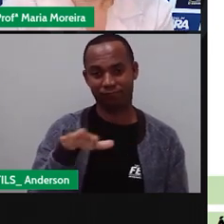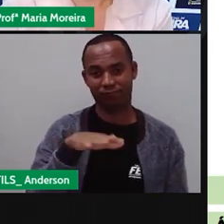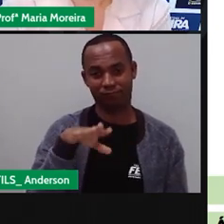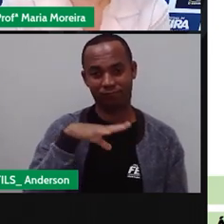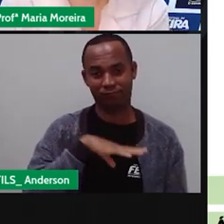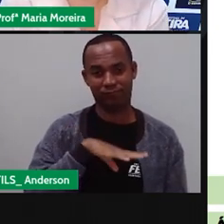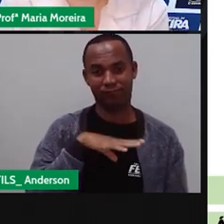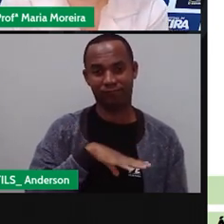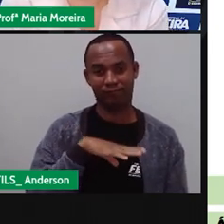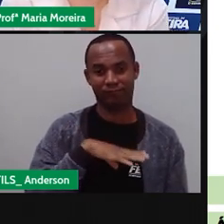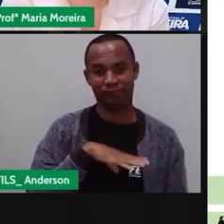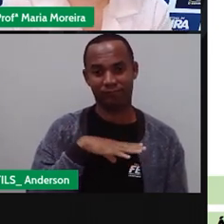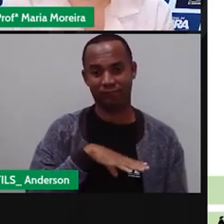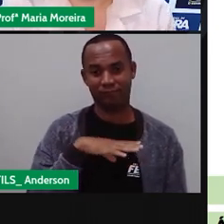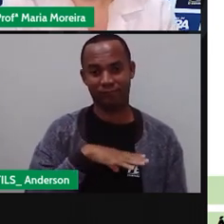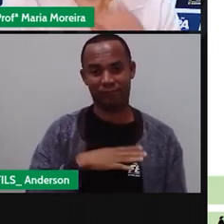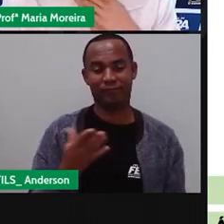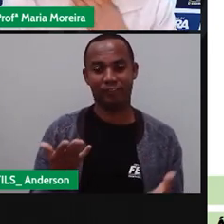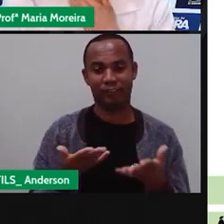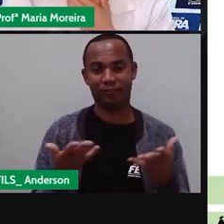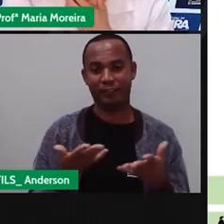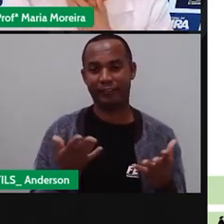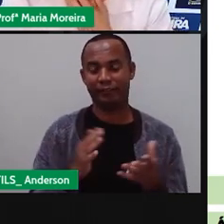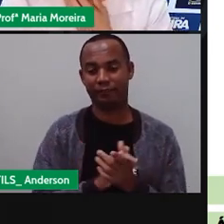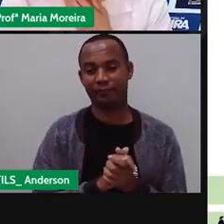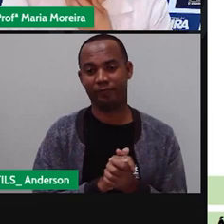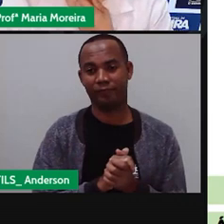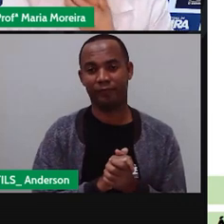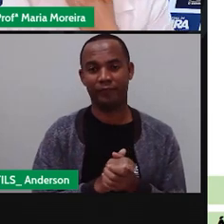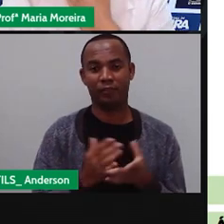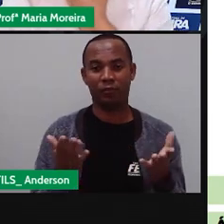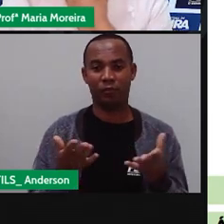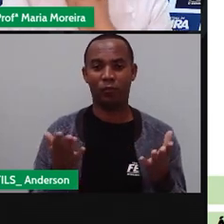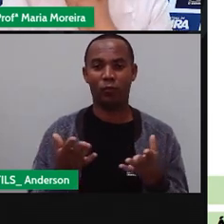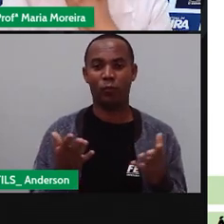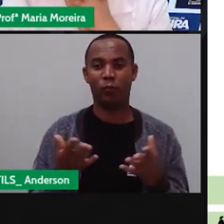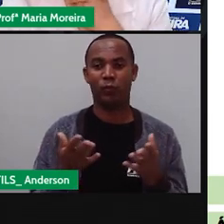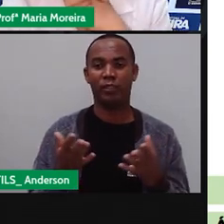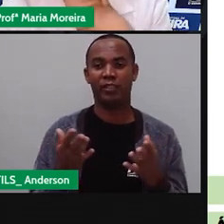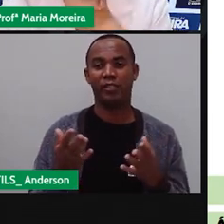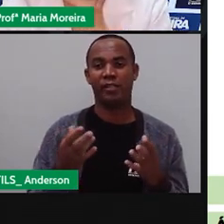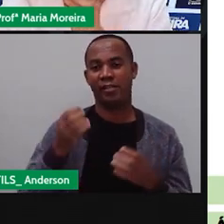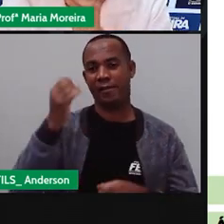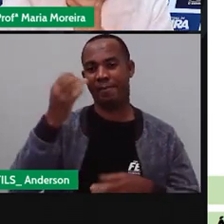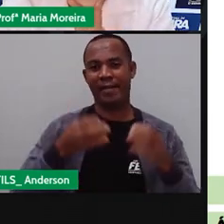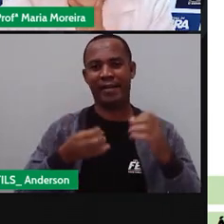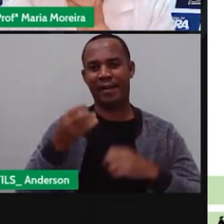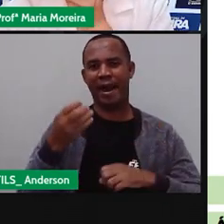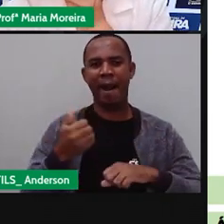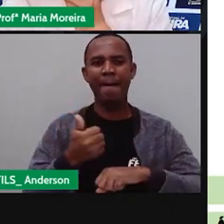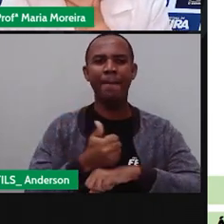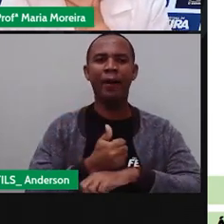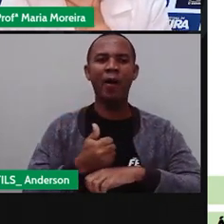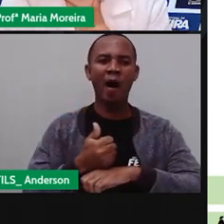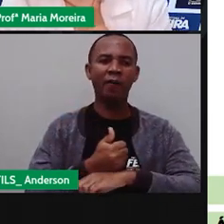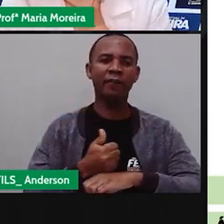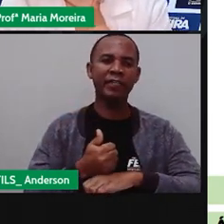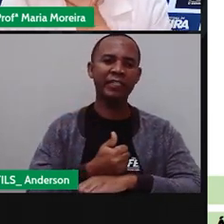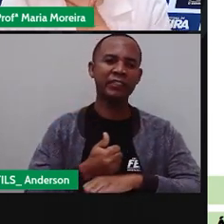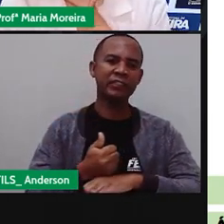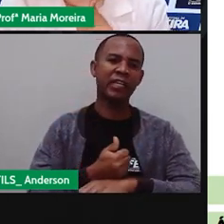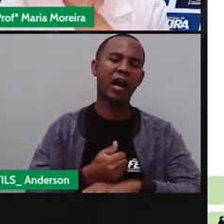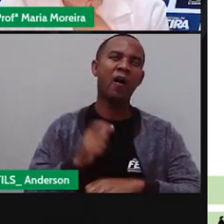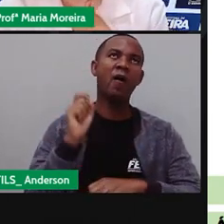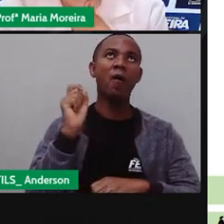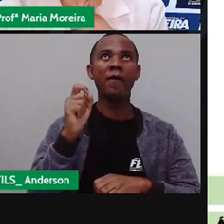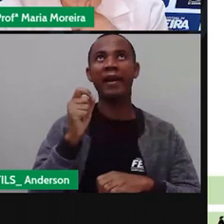interdisciplinar, linguagens. Bom, vamos fazer hoje, Anderson, né? Vamos falar sobre uma profissão, né? Que é a profissão do